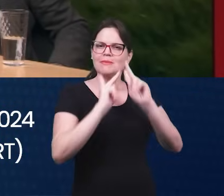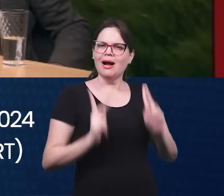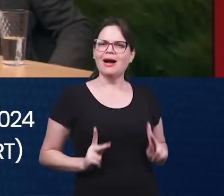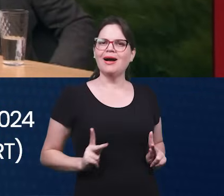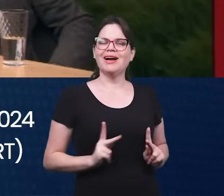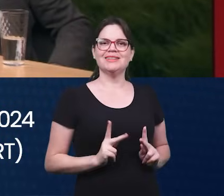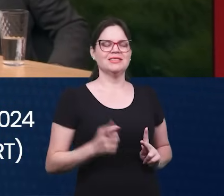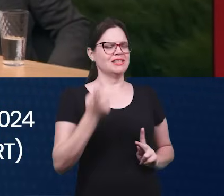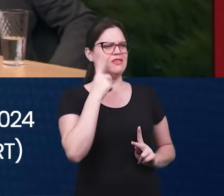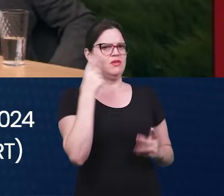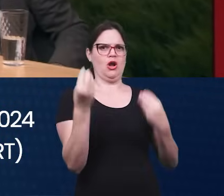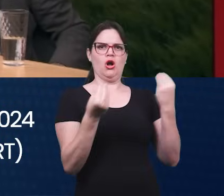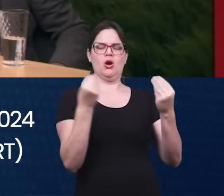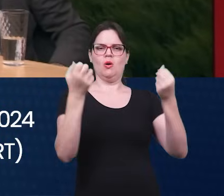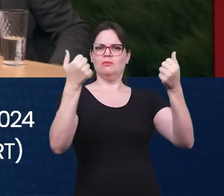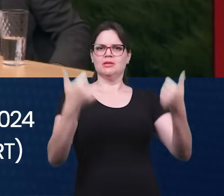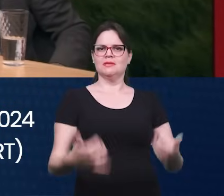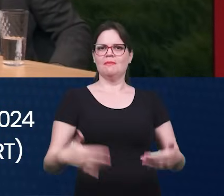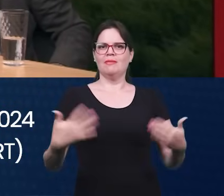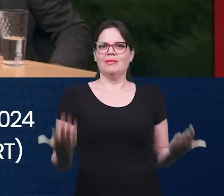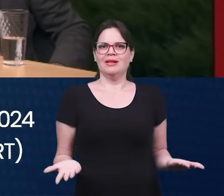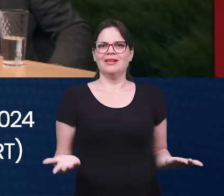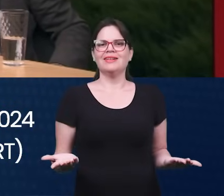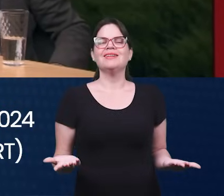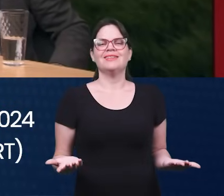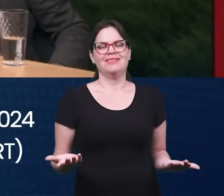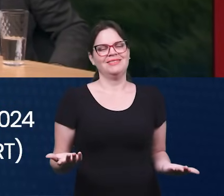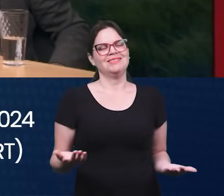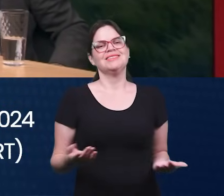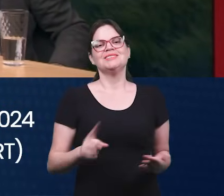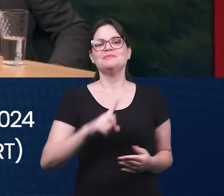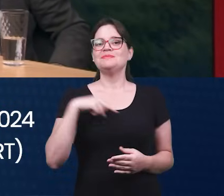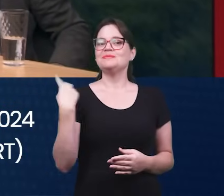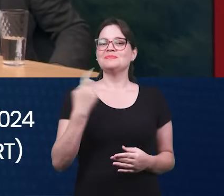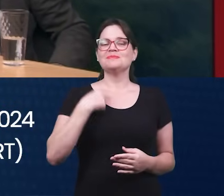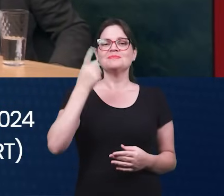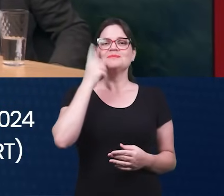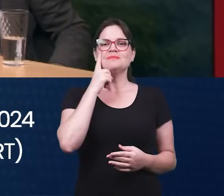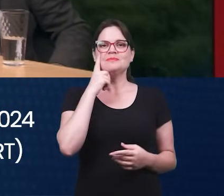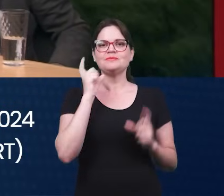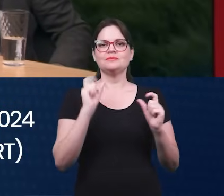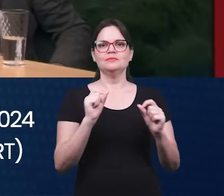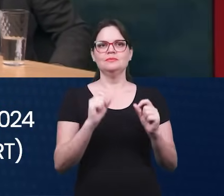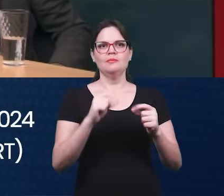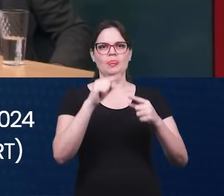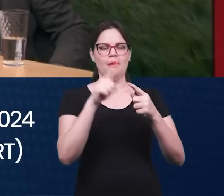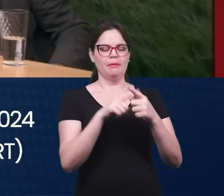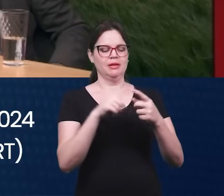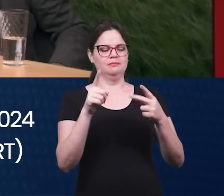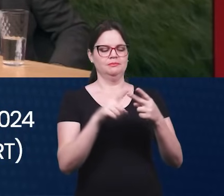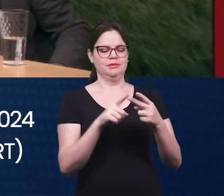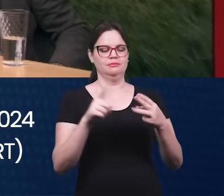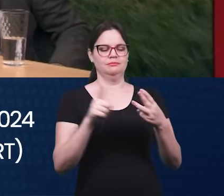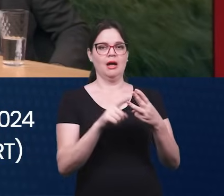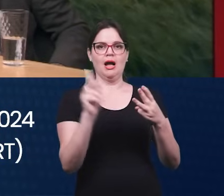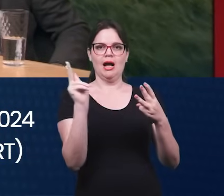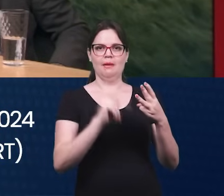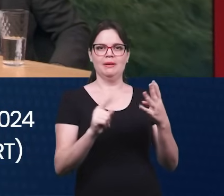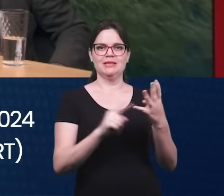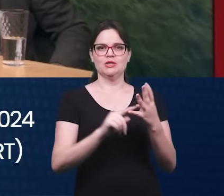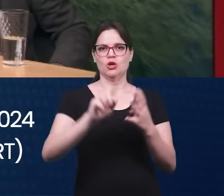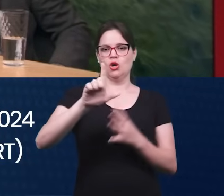com f ficou feliz e nós vamos vendo aqui o que Paulo vai elencando ele fala do da Paz fala da